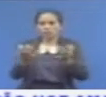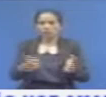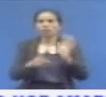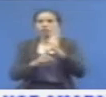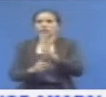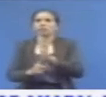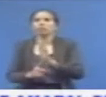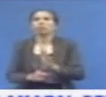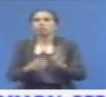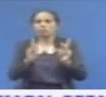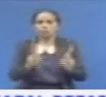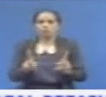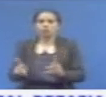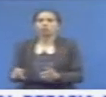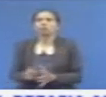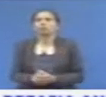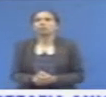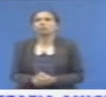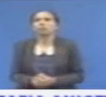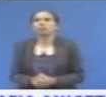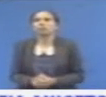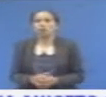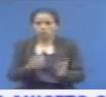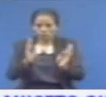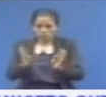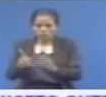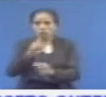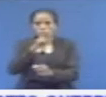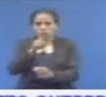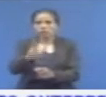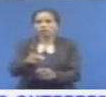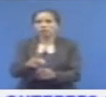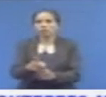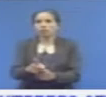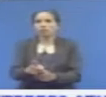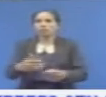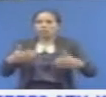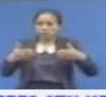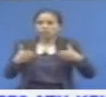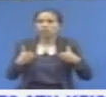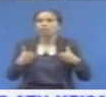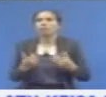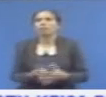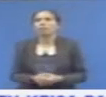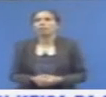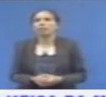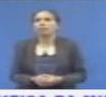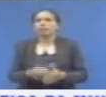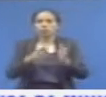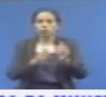prosesu hola presente evidencias como prosesu legal los ni a regras ni a